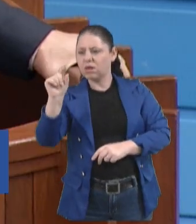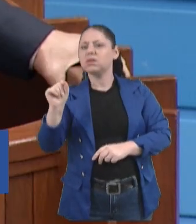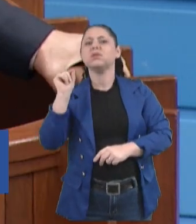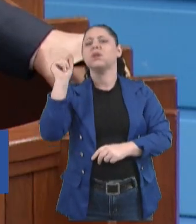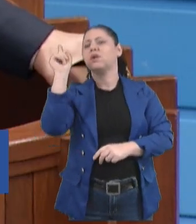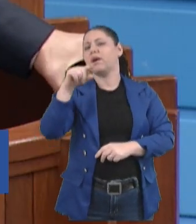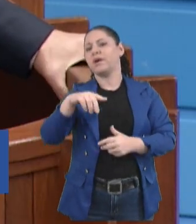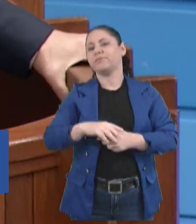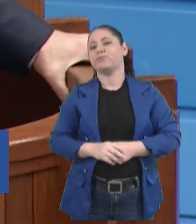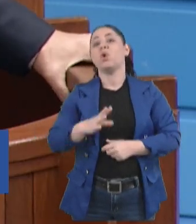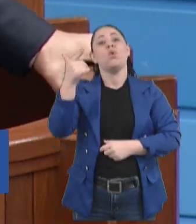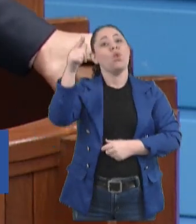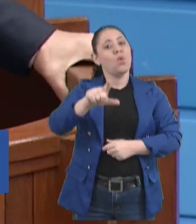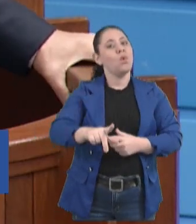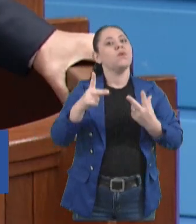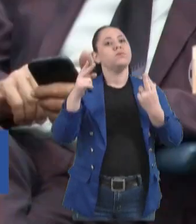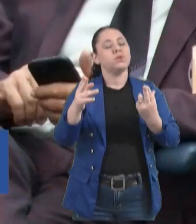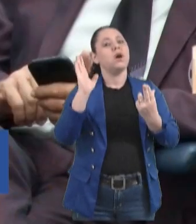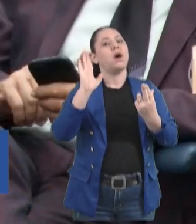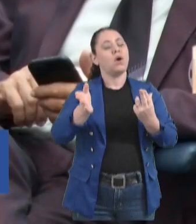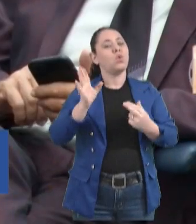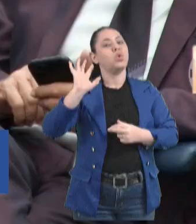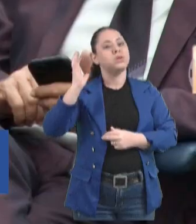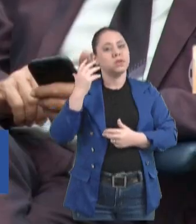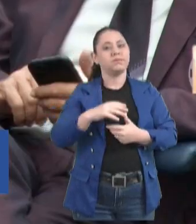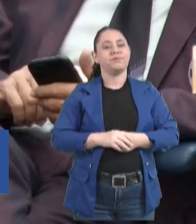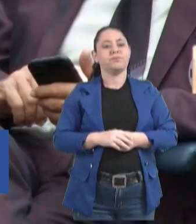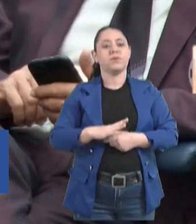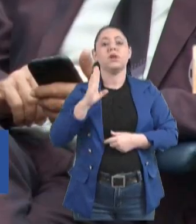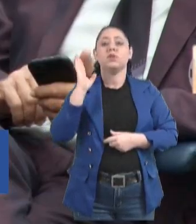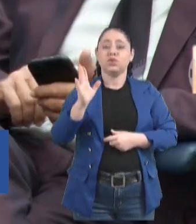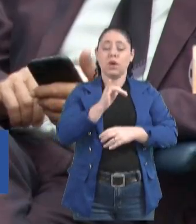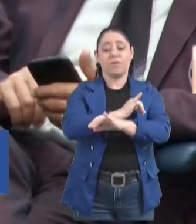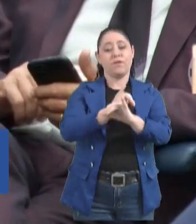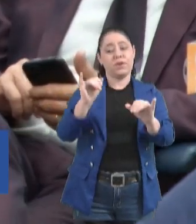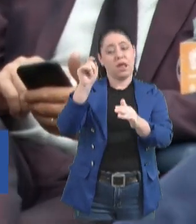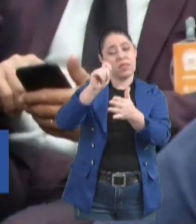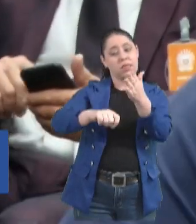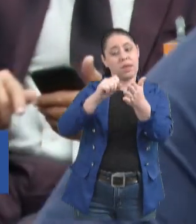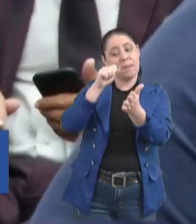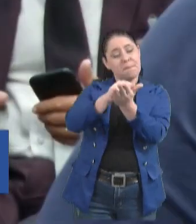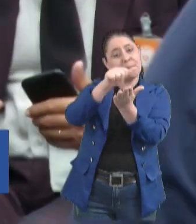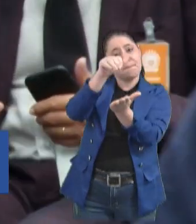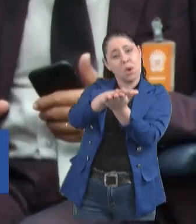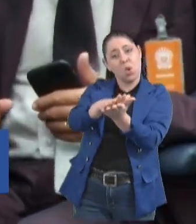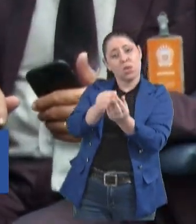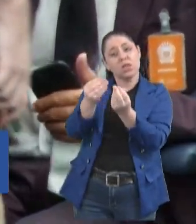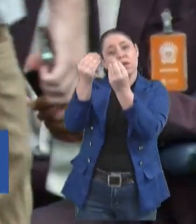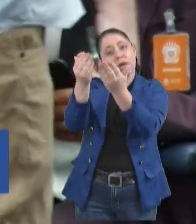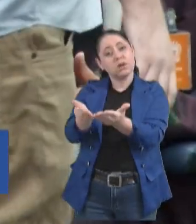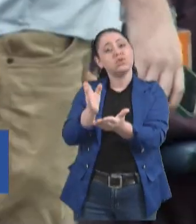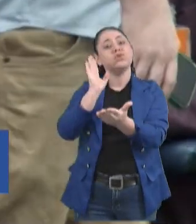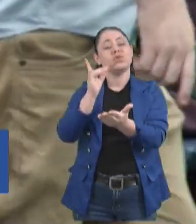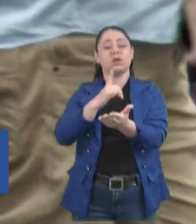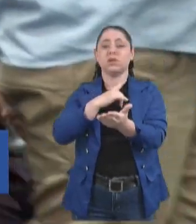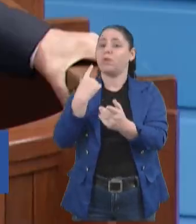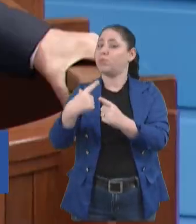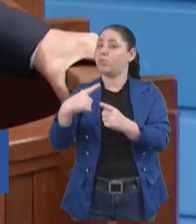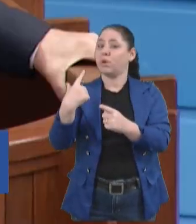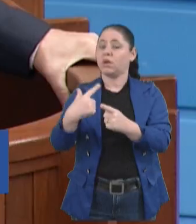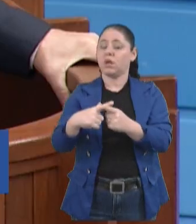fazenda são reincidentes. Já tinham sido notificados, multados, por